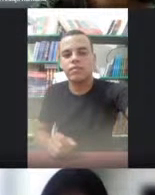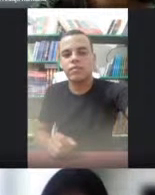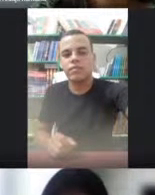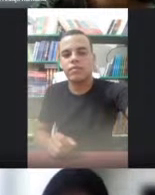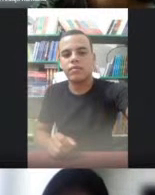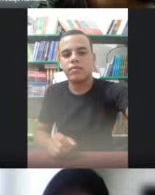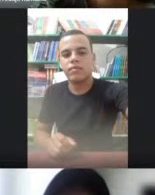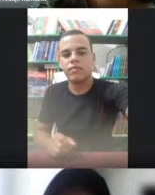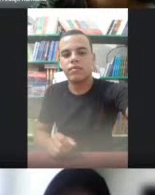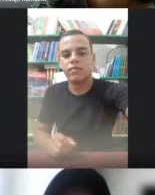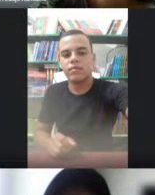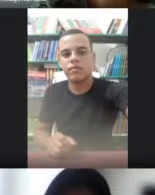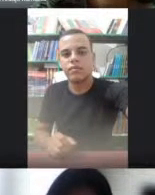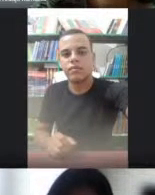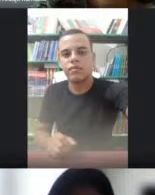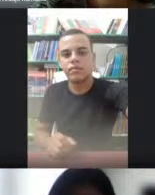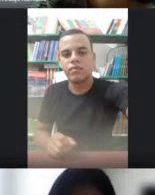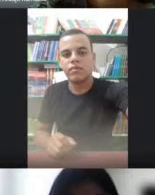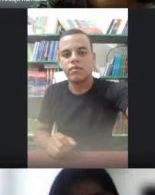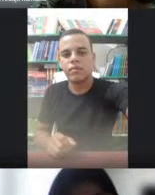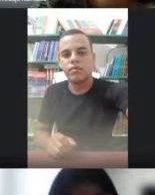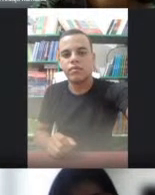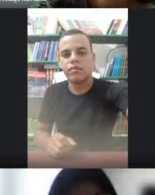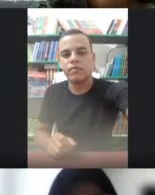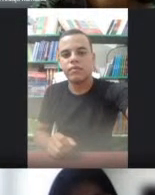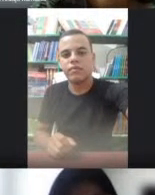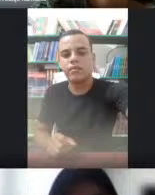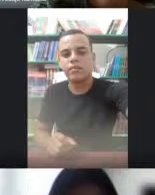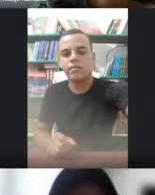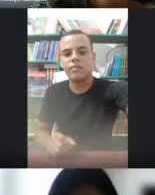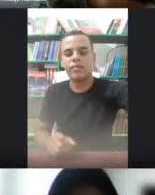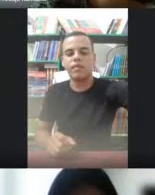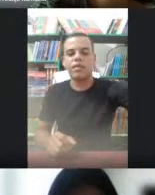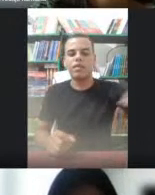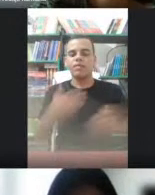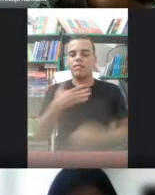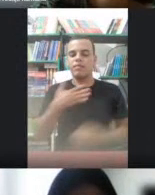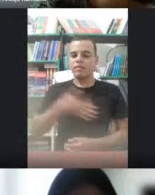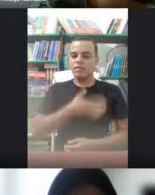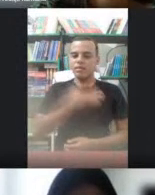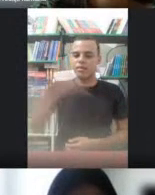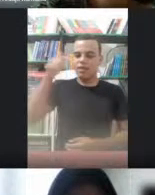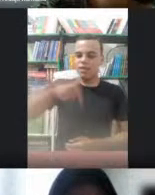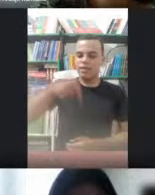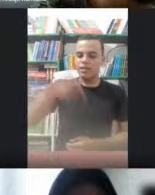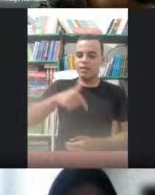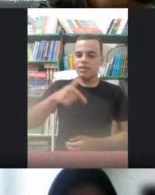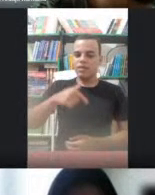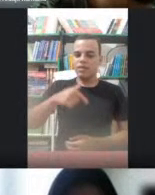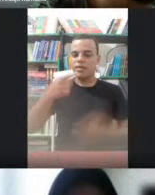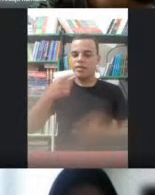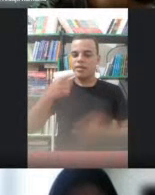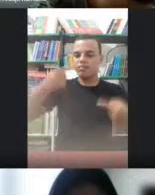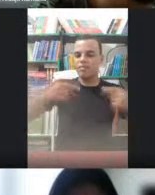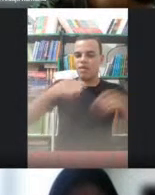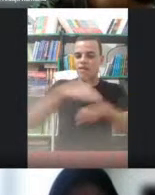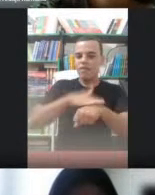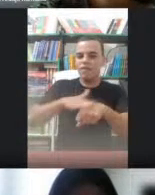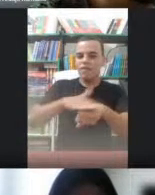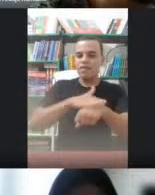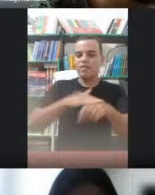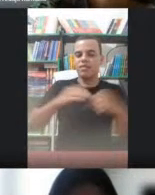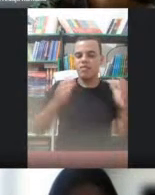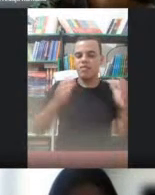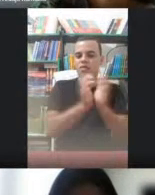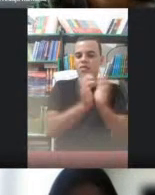todas e a todos. É um prazer mesmo, né, estar aqui nesse espaço de discussão, de debate, né? É um